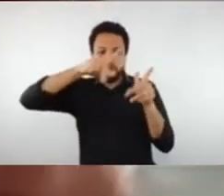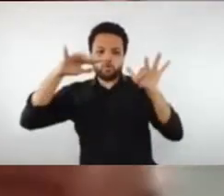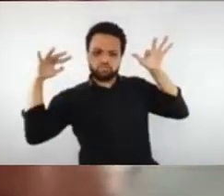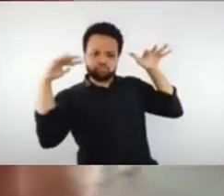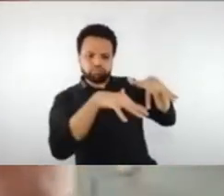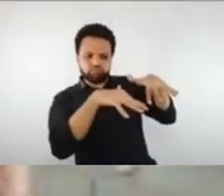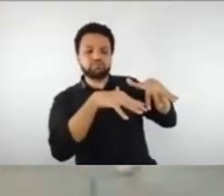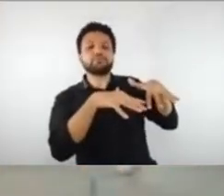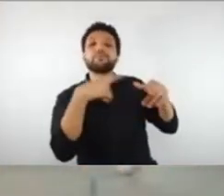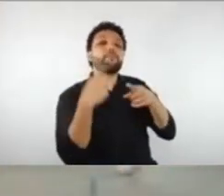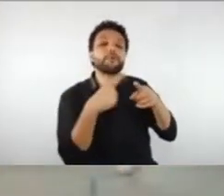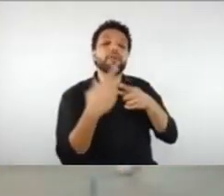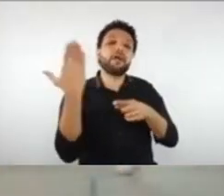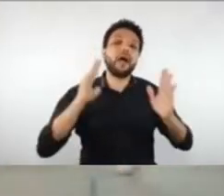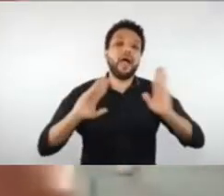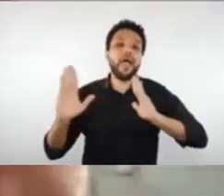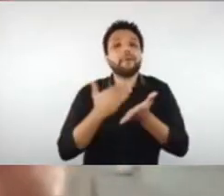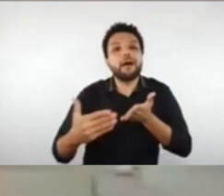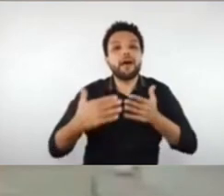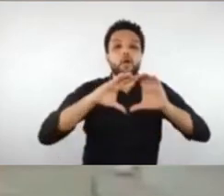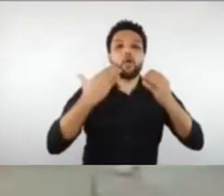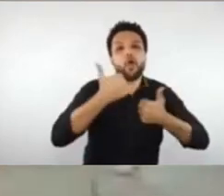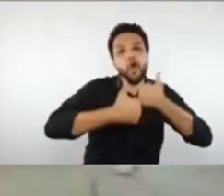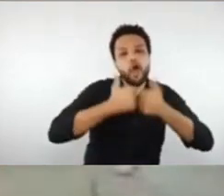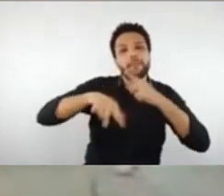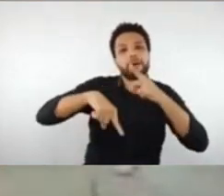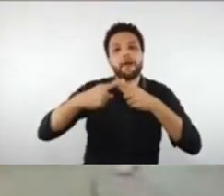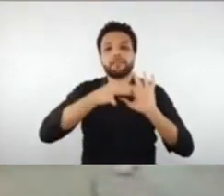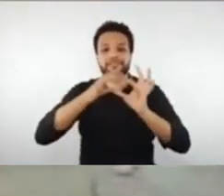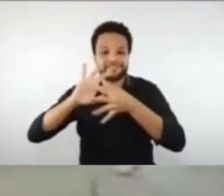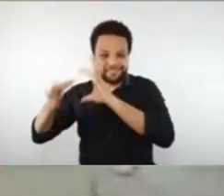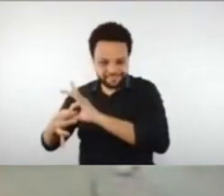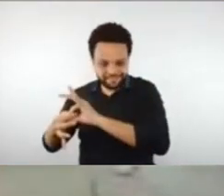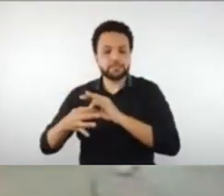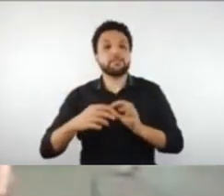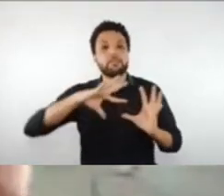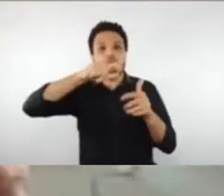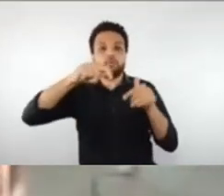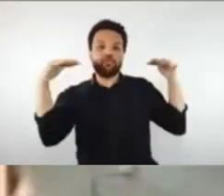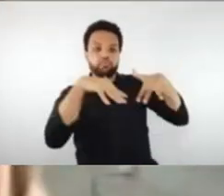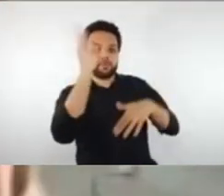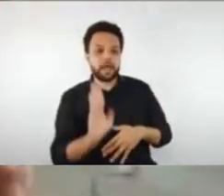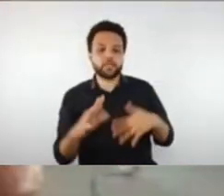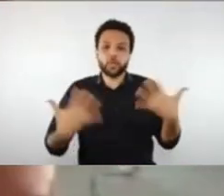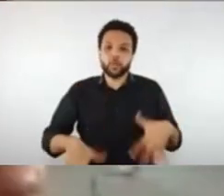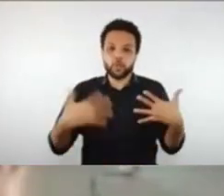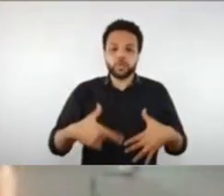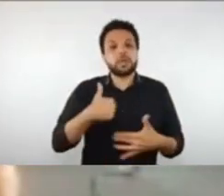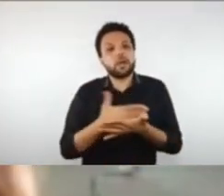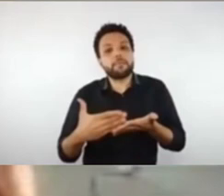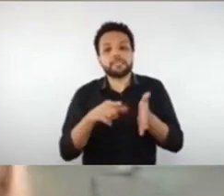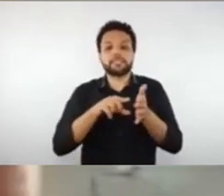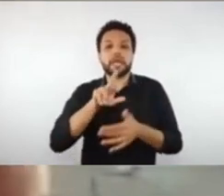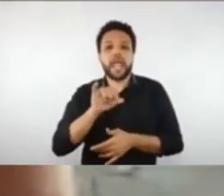etc. Então, passando para 2014, quando comecei essa rede de pesquisa que a Alessandra mencionou,